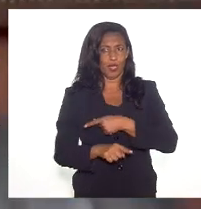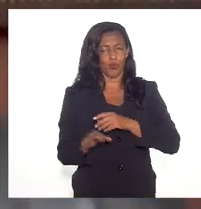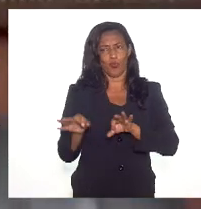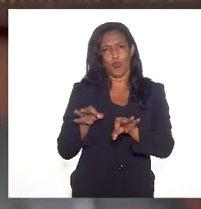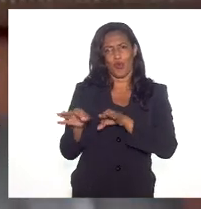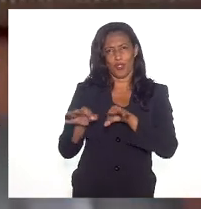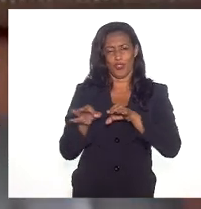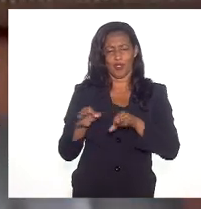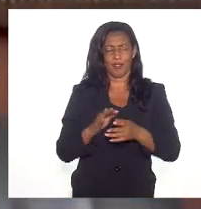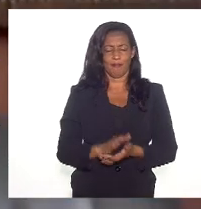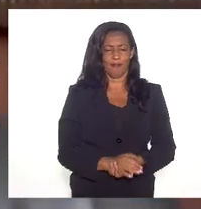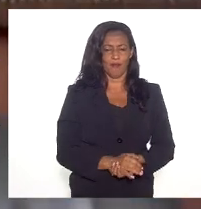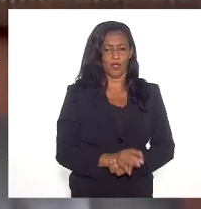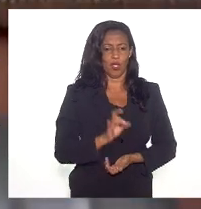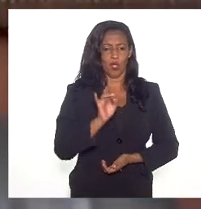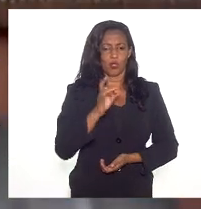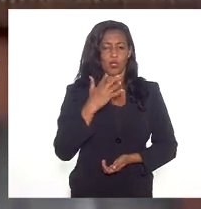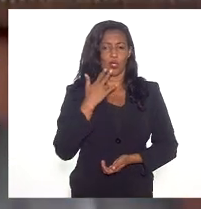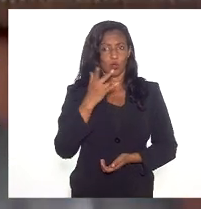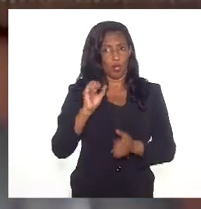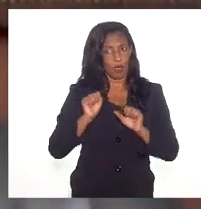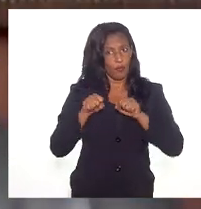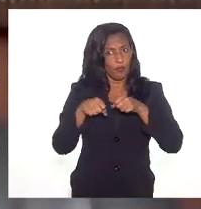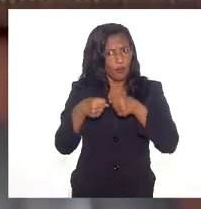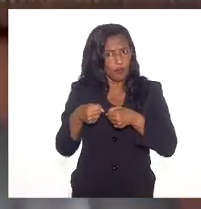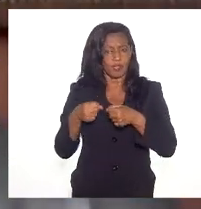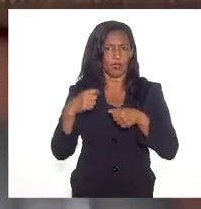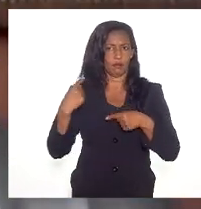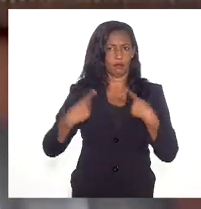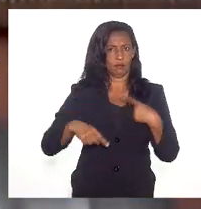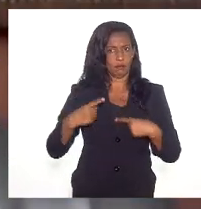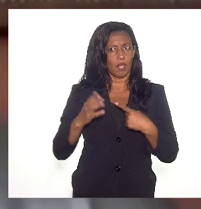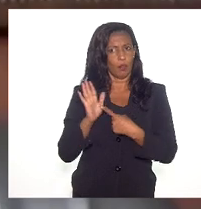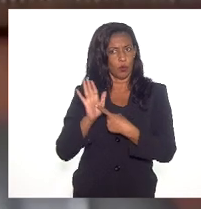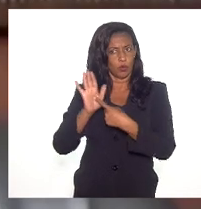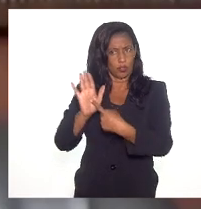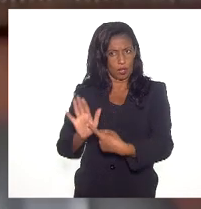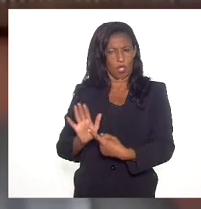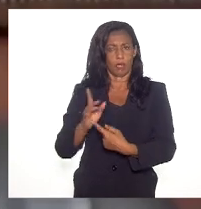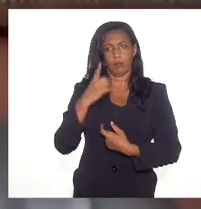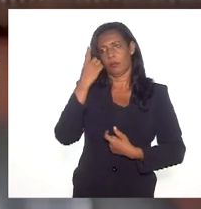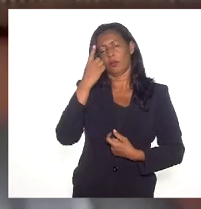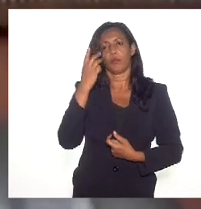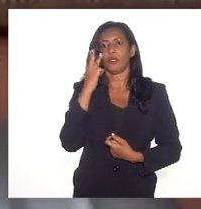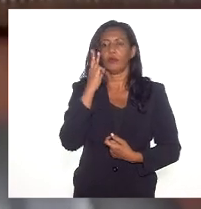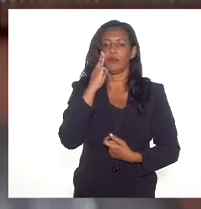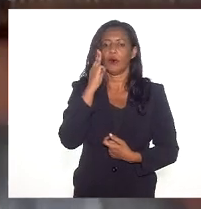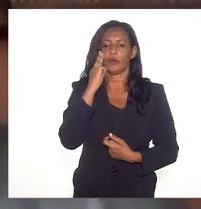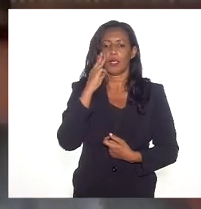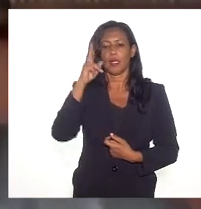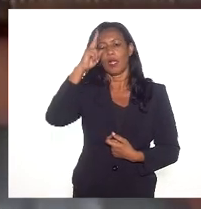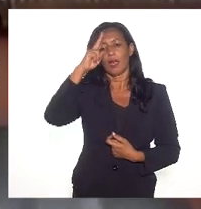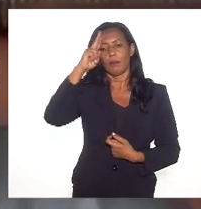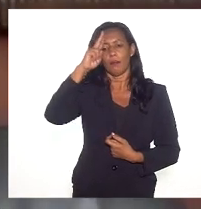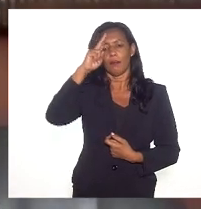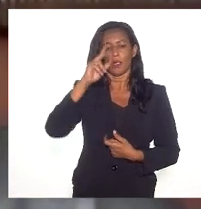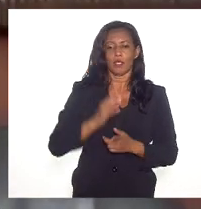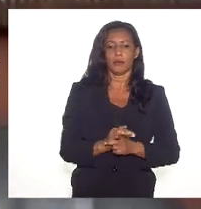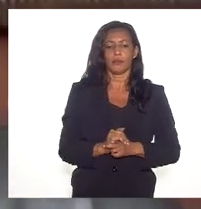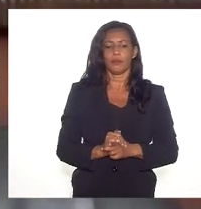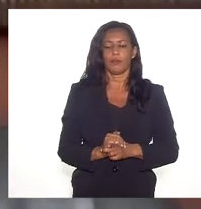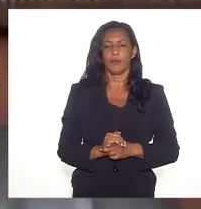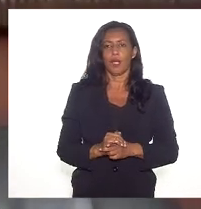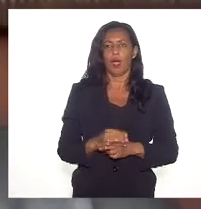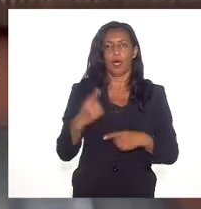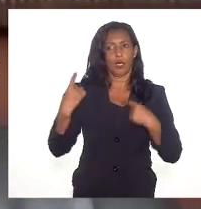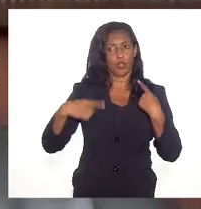Então. Só quero dar uma reforçada na discussão apresentada pelo deputado Valdeque, né, lembrando aqui a divergência que a gente